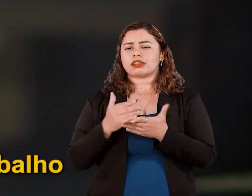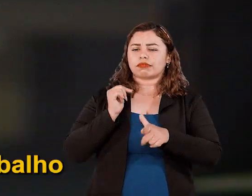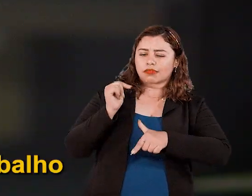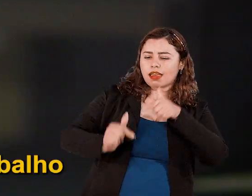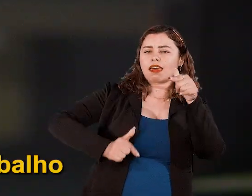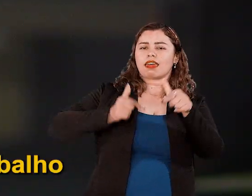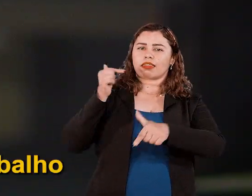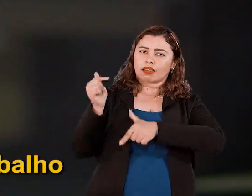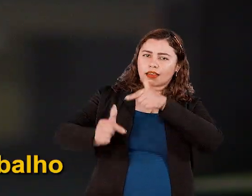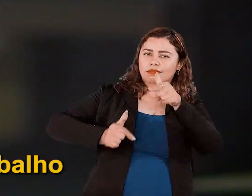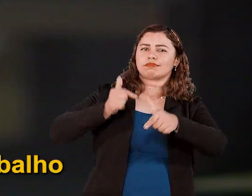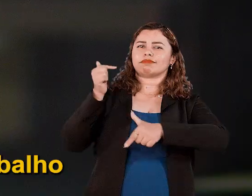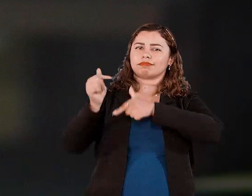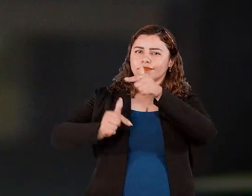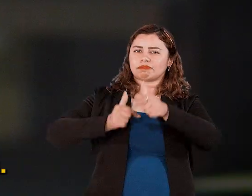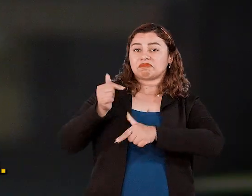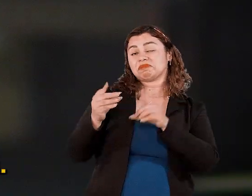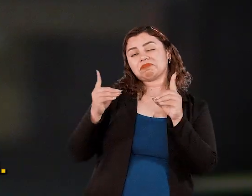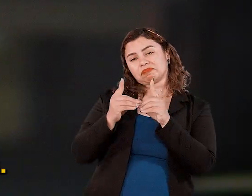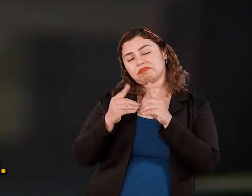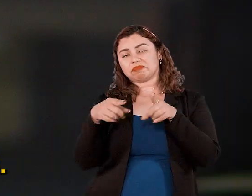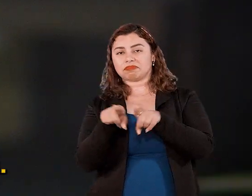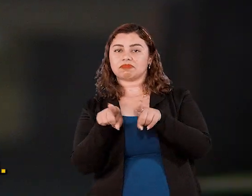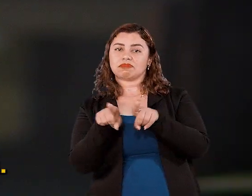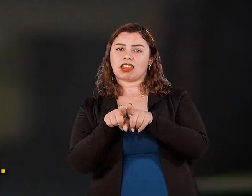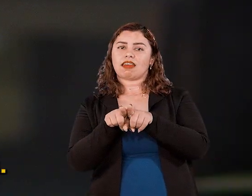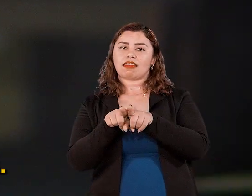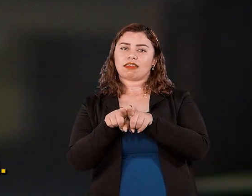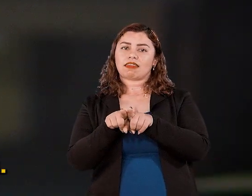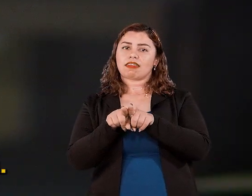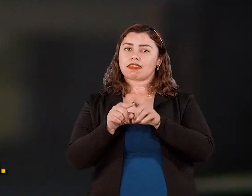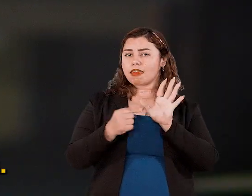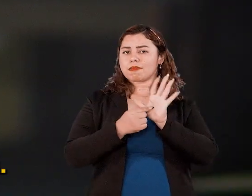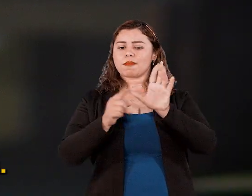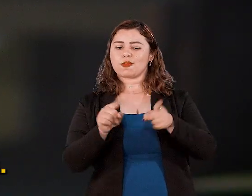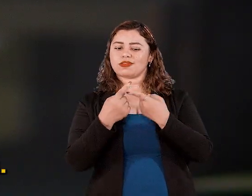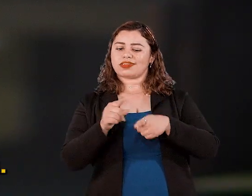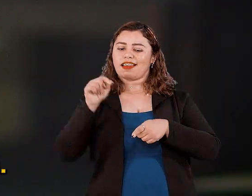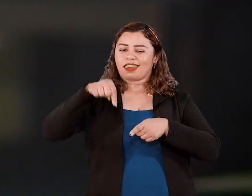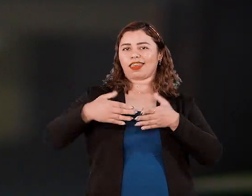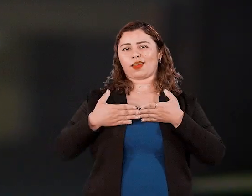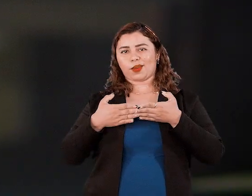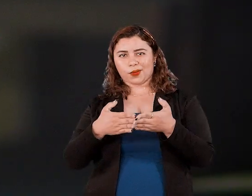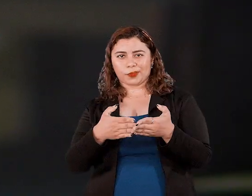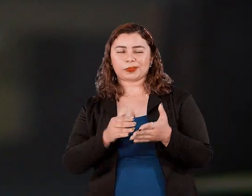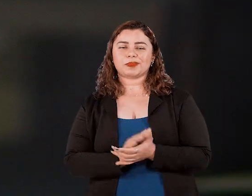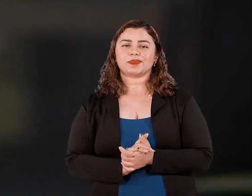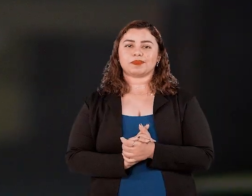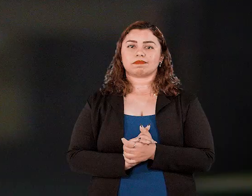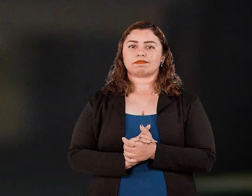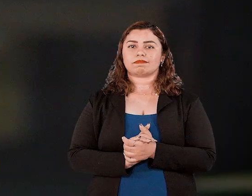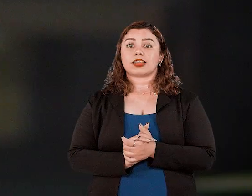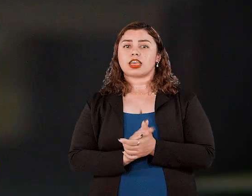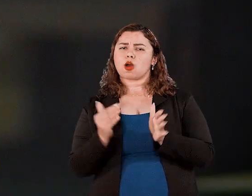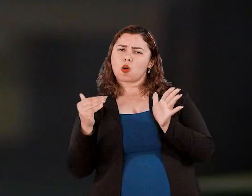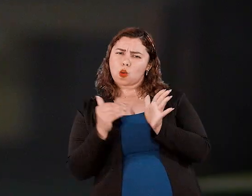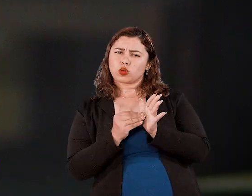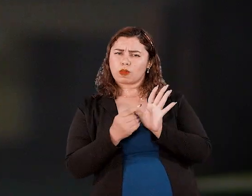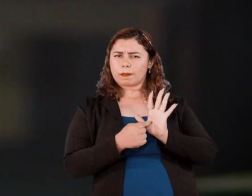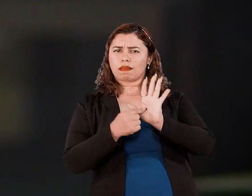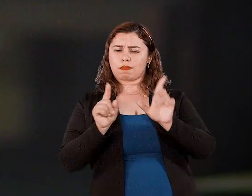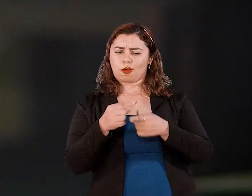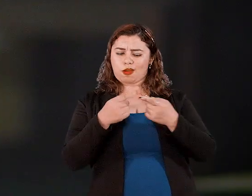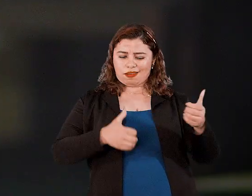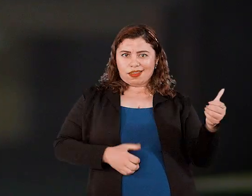começa a desenvolver um trabalho, além da didática, de dar concertos em Corumbá. E o